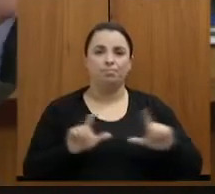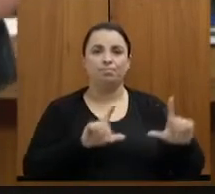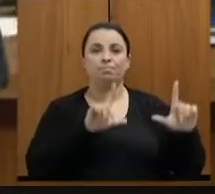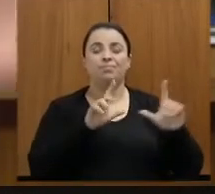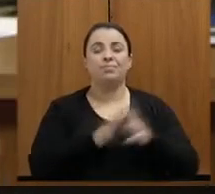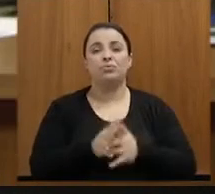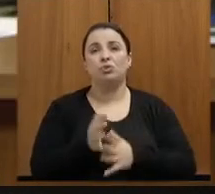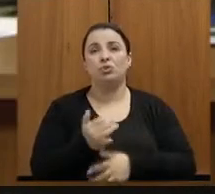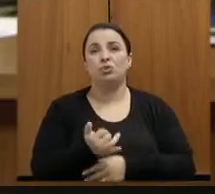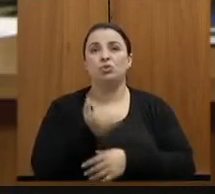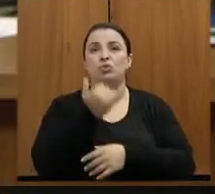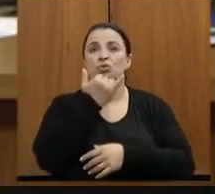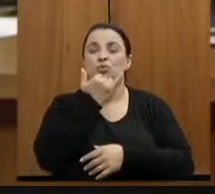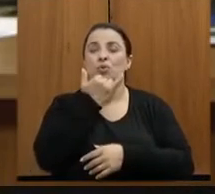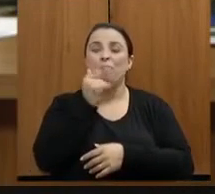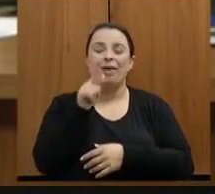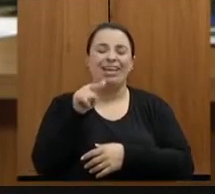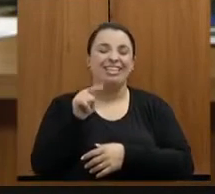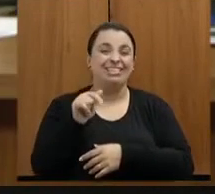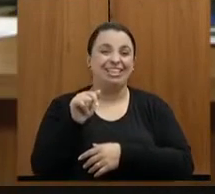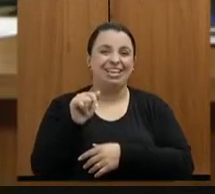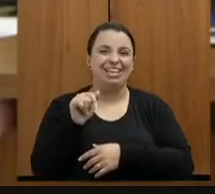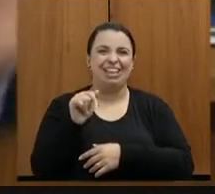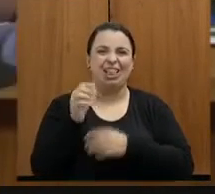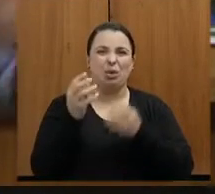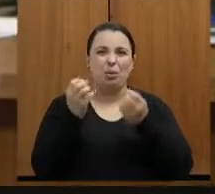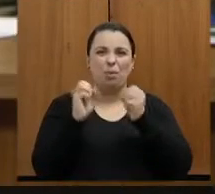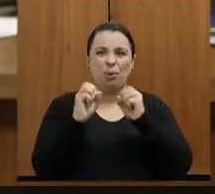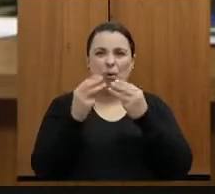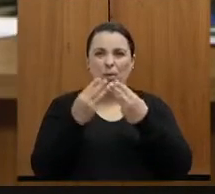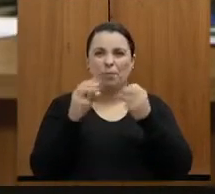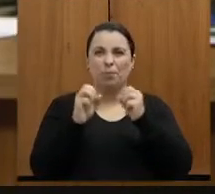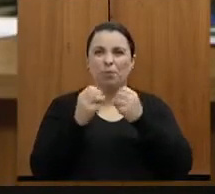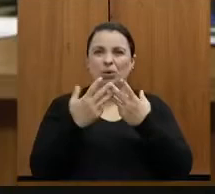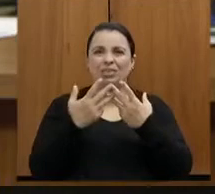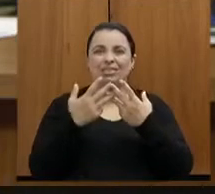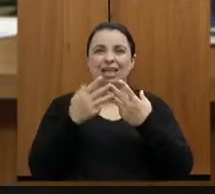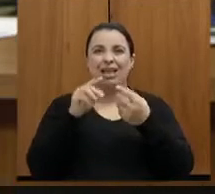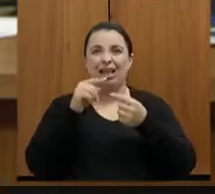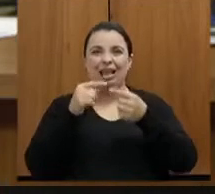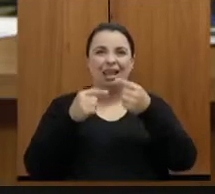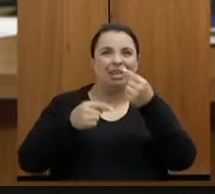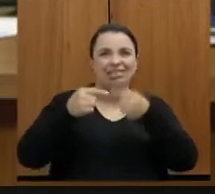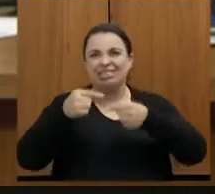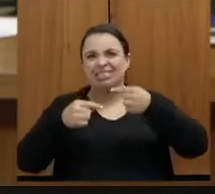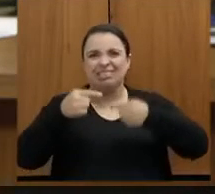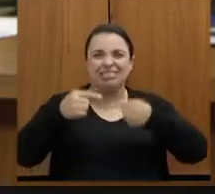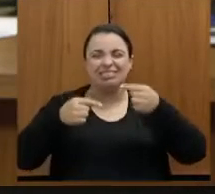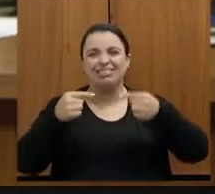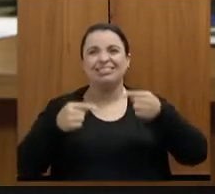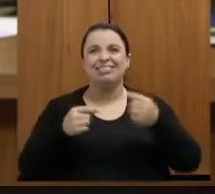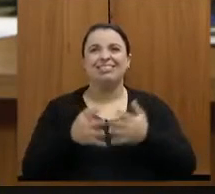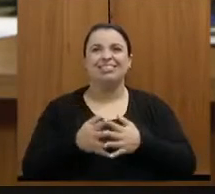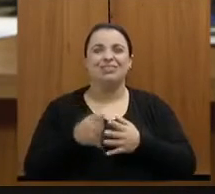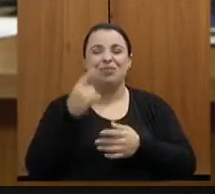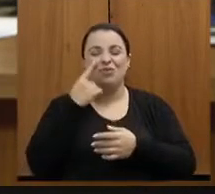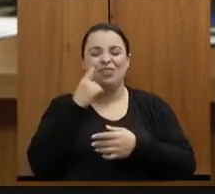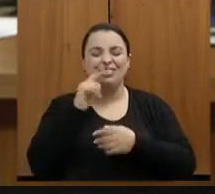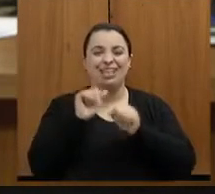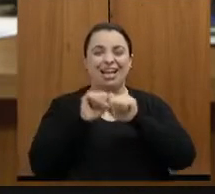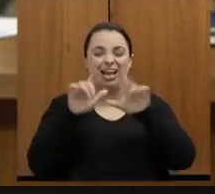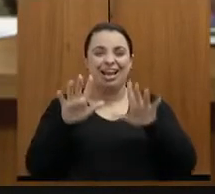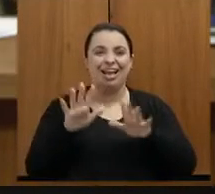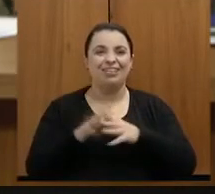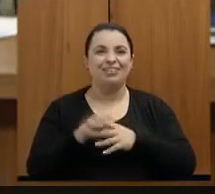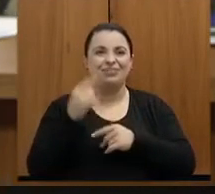Eu peço desculpas, ele desconfigurou aí, vamos ver se esse mapa, que para mim é o mais importante, se ele vai estar claro. Pode dar um enter aí, deixa